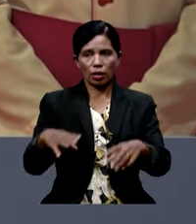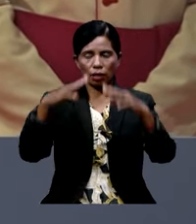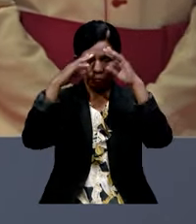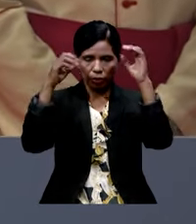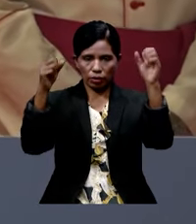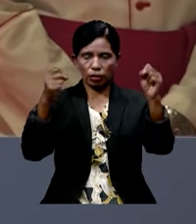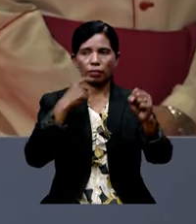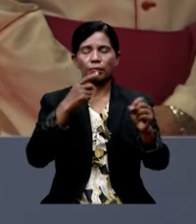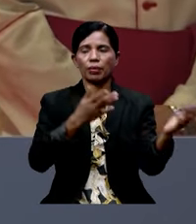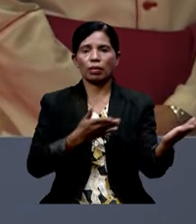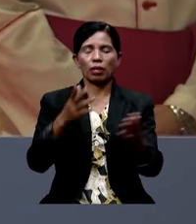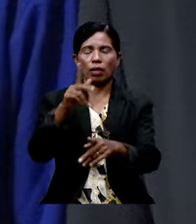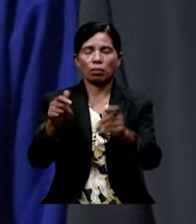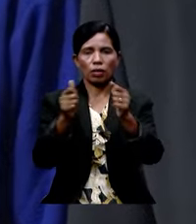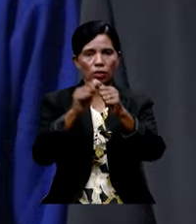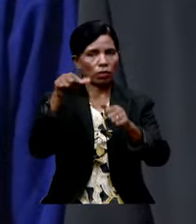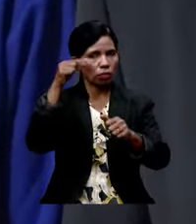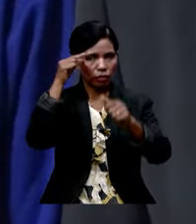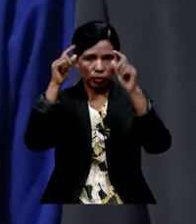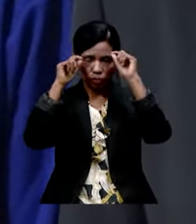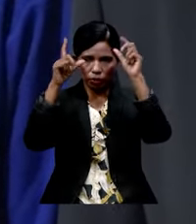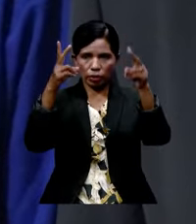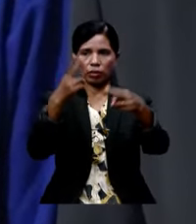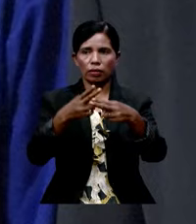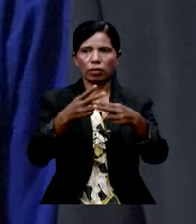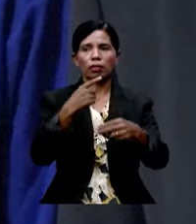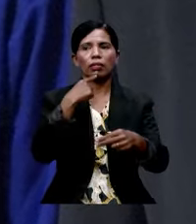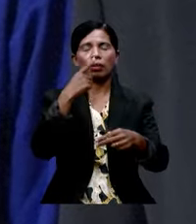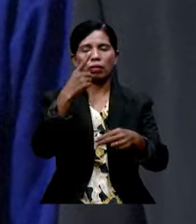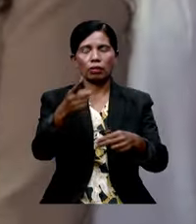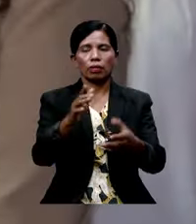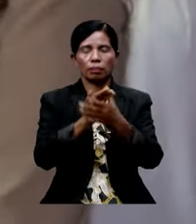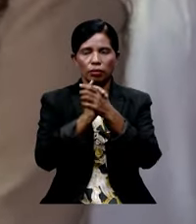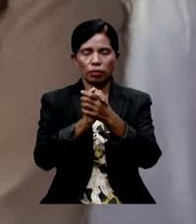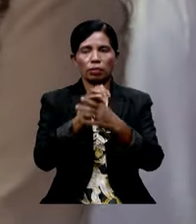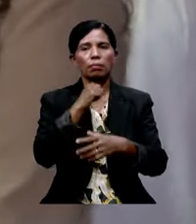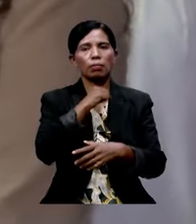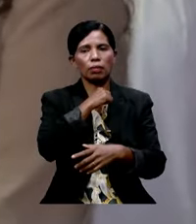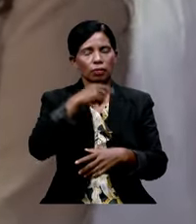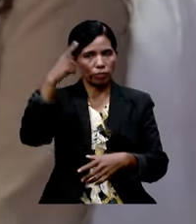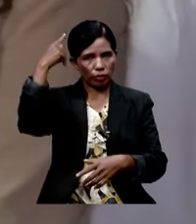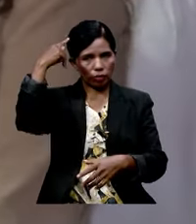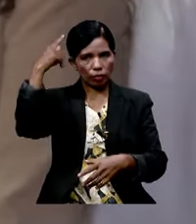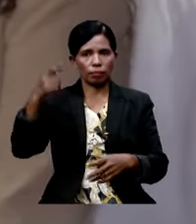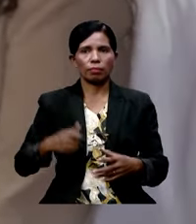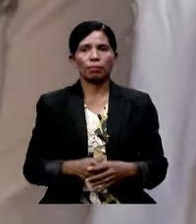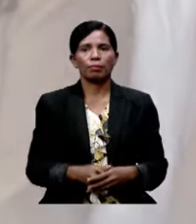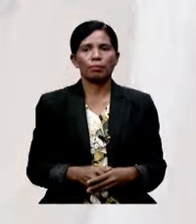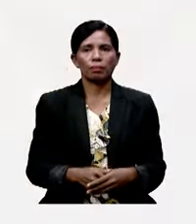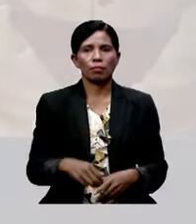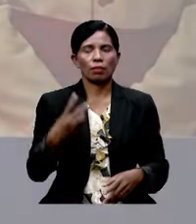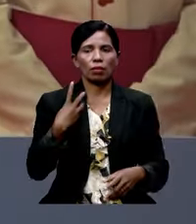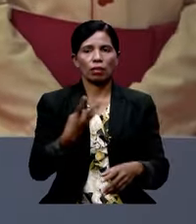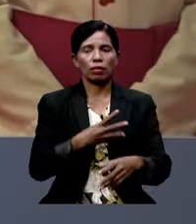Horta, lori povo no governo Timor-Leste em Naran, hatou gratidão ba Papa Francisco. E estamos aqui reunidos